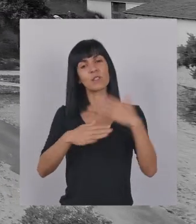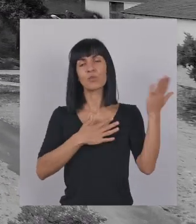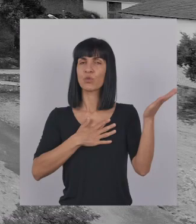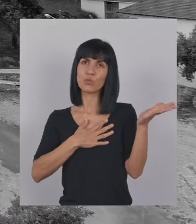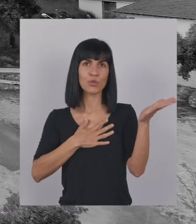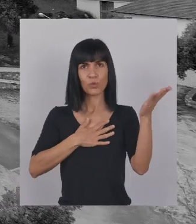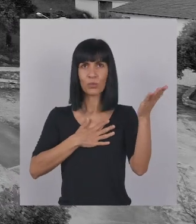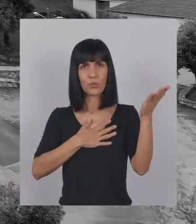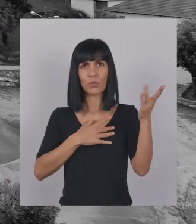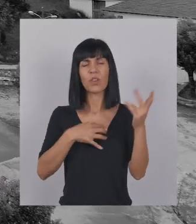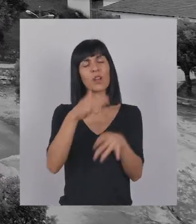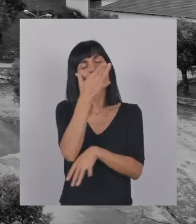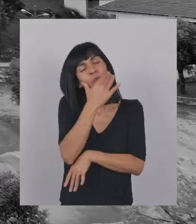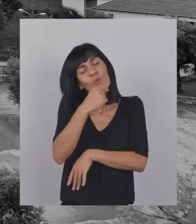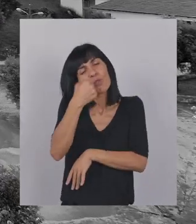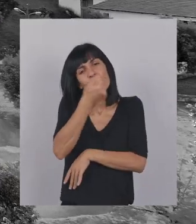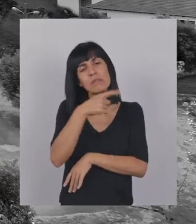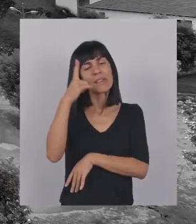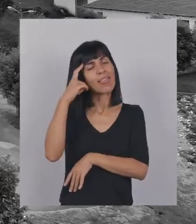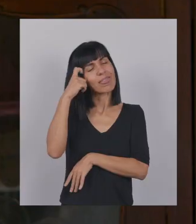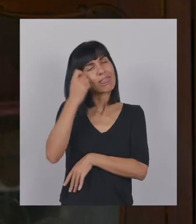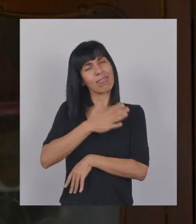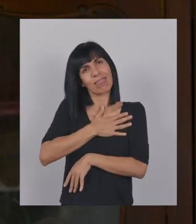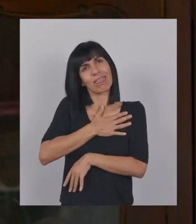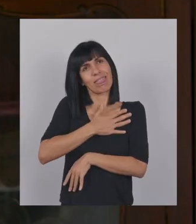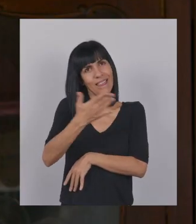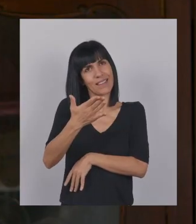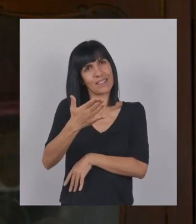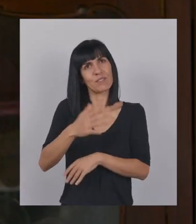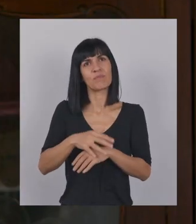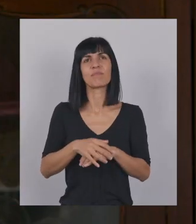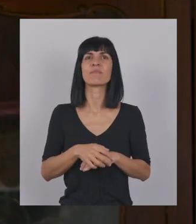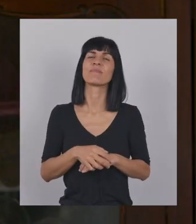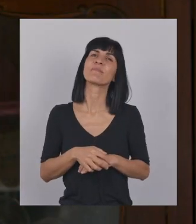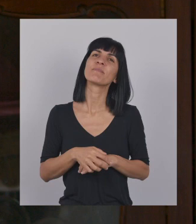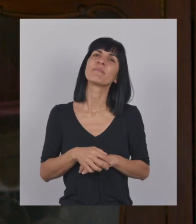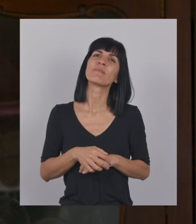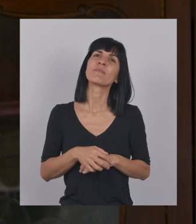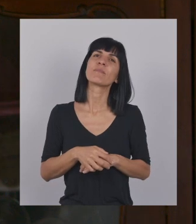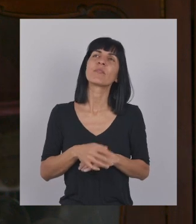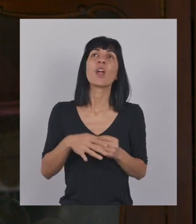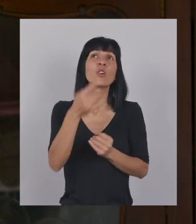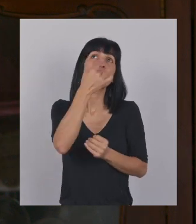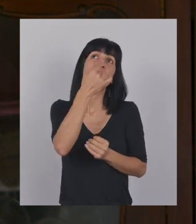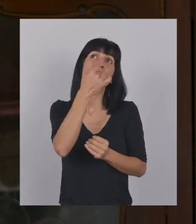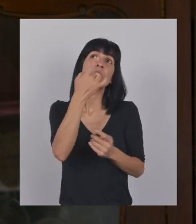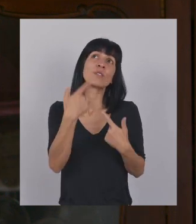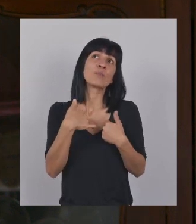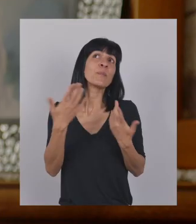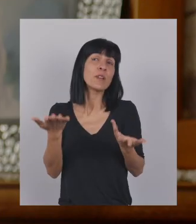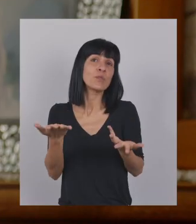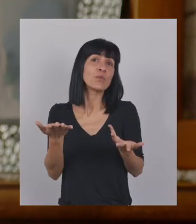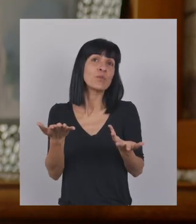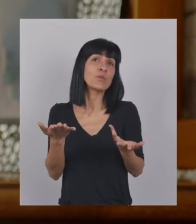um baile era muito linda que estrada é é um dos meus